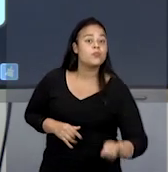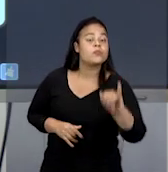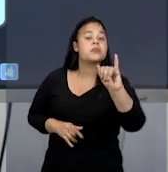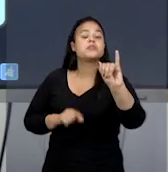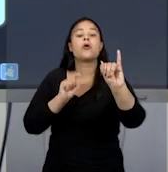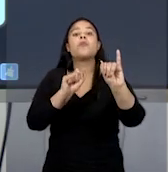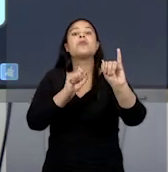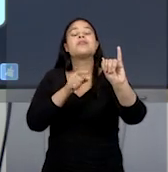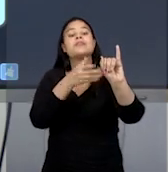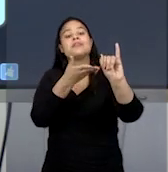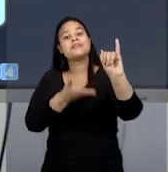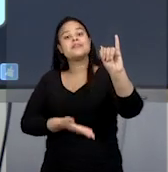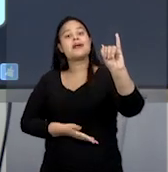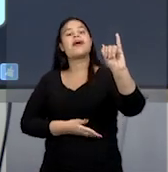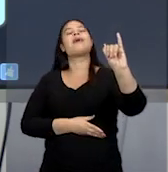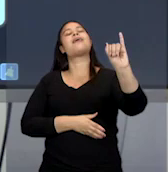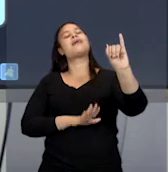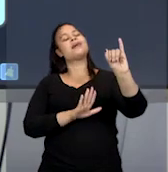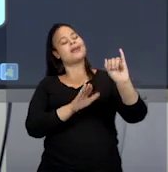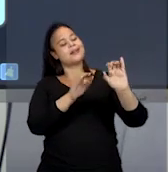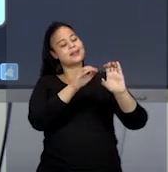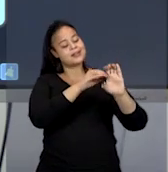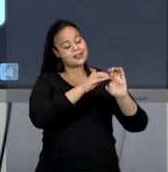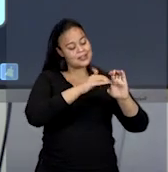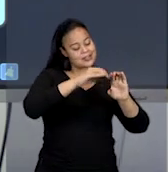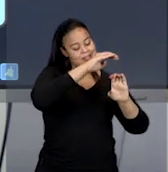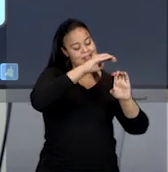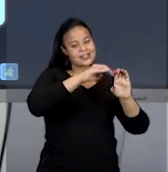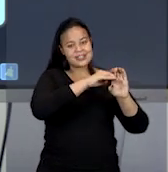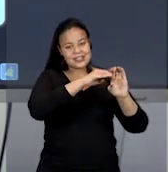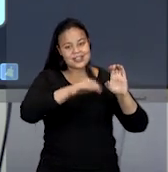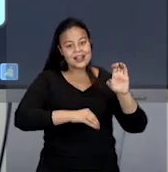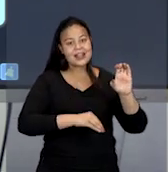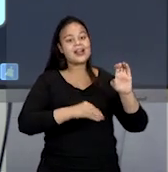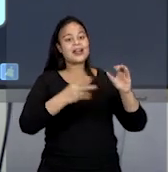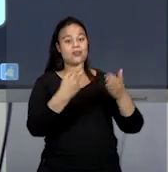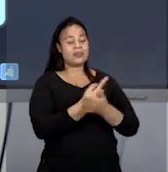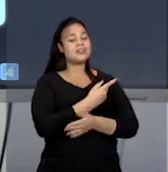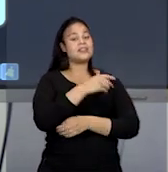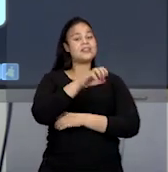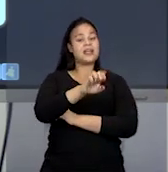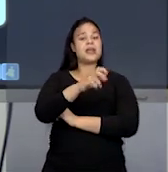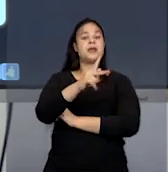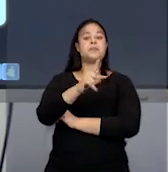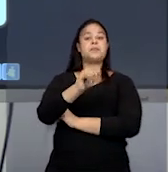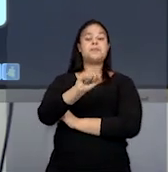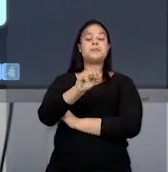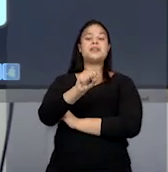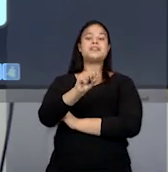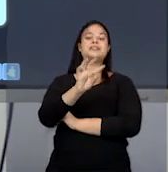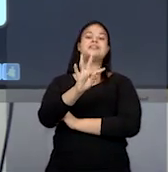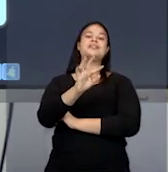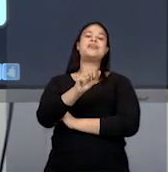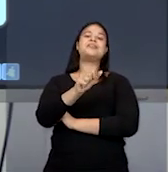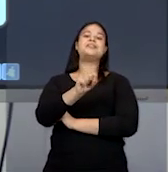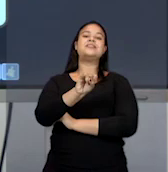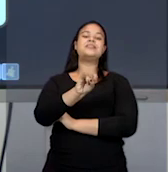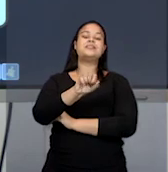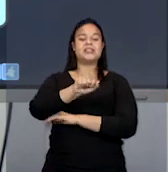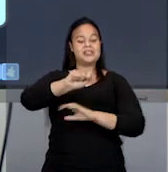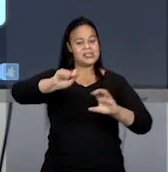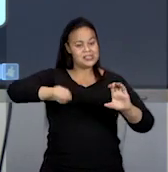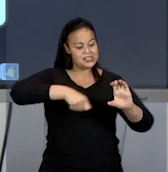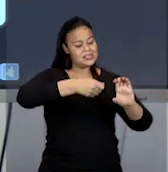quê? Epistático. É um caso de epistasia. Por quê? Esse genezão que é dominante,